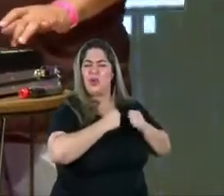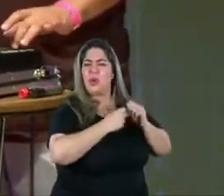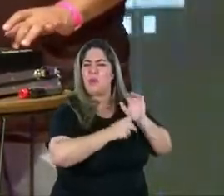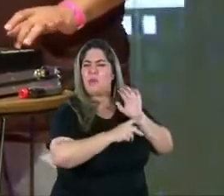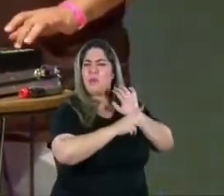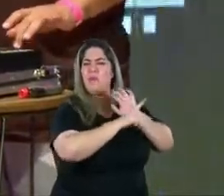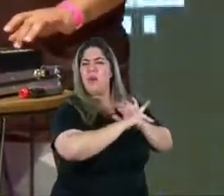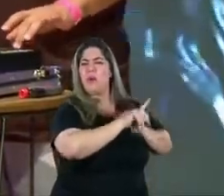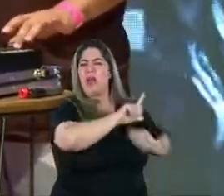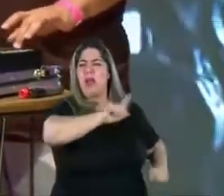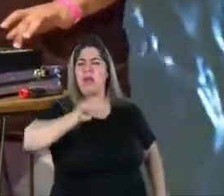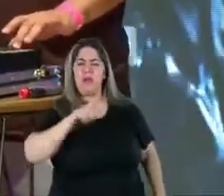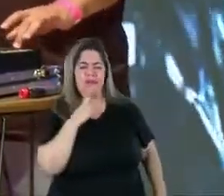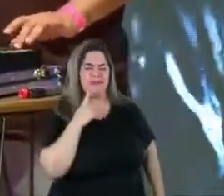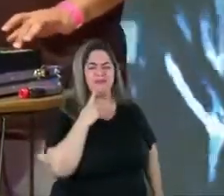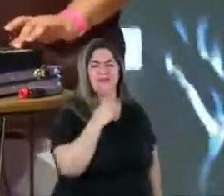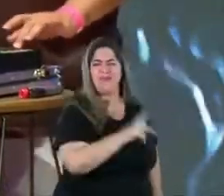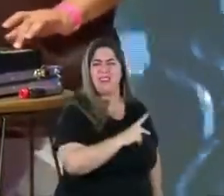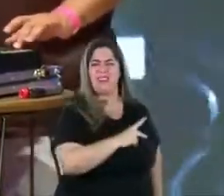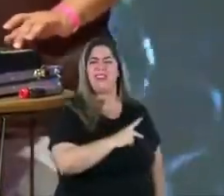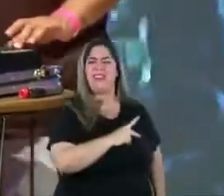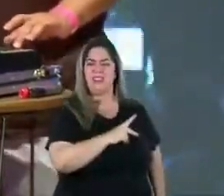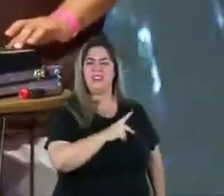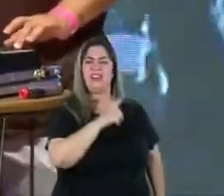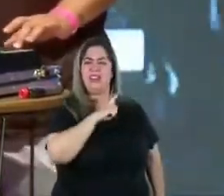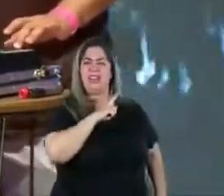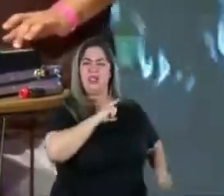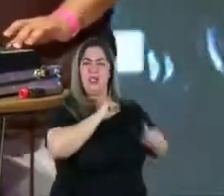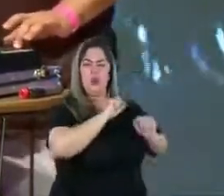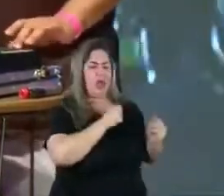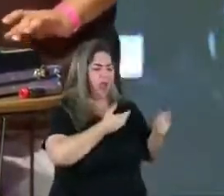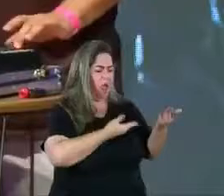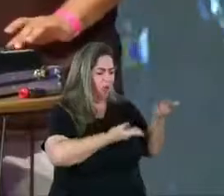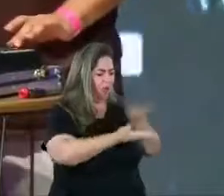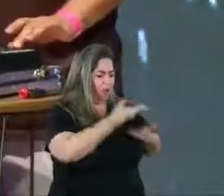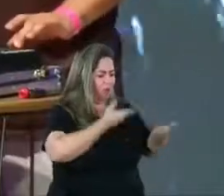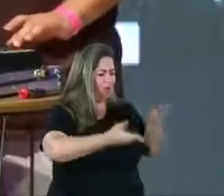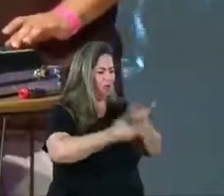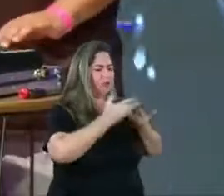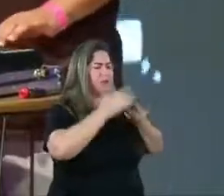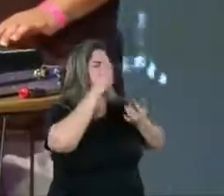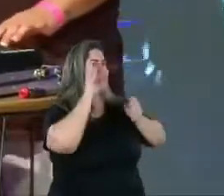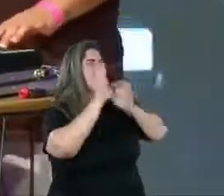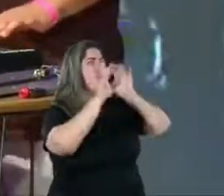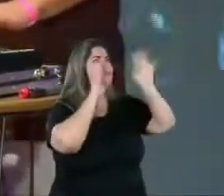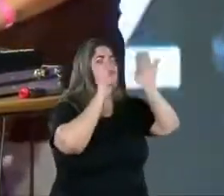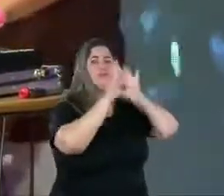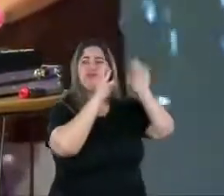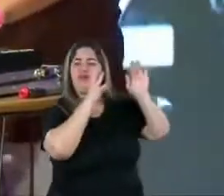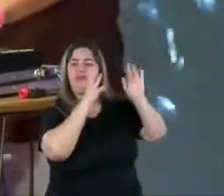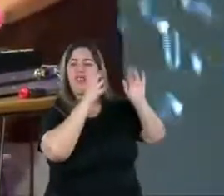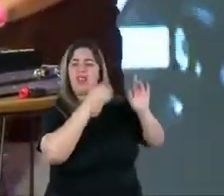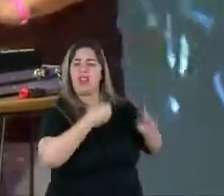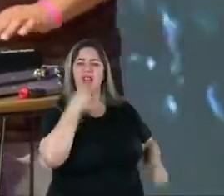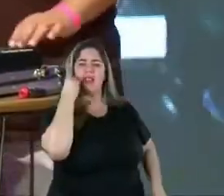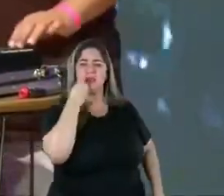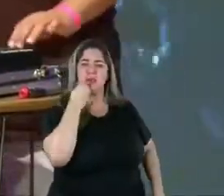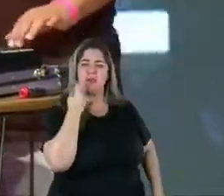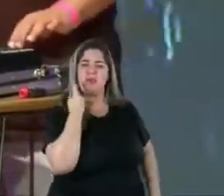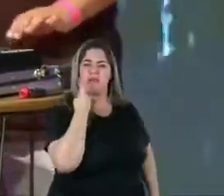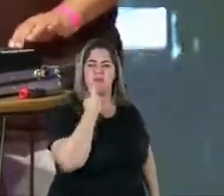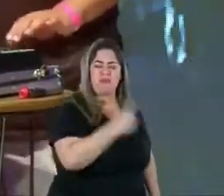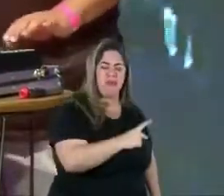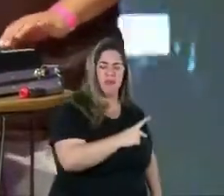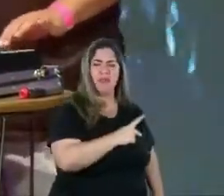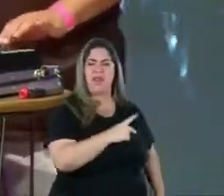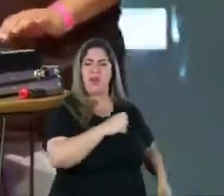a linguagem, de estabelecer um fluxo de relações entre os seus pensamentos e a irredutível evidência surda